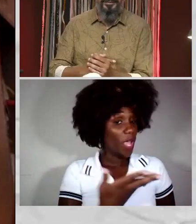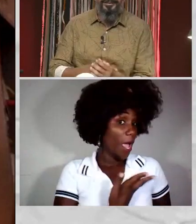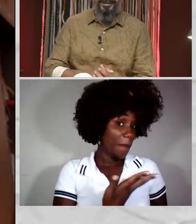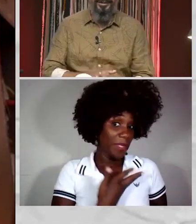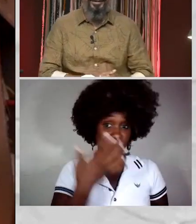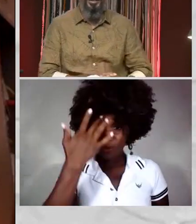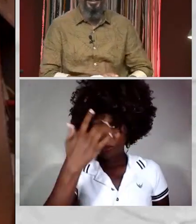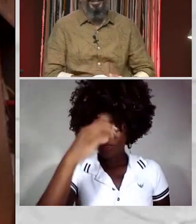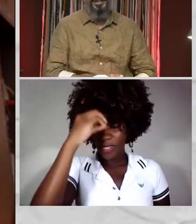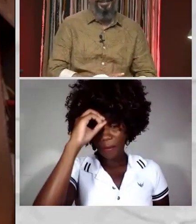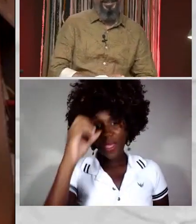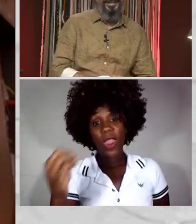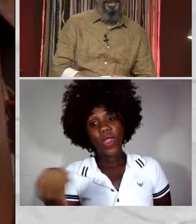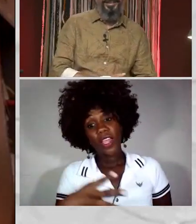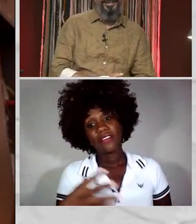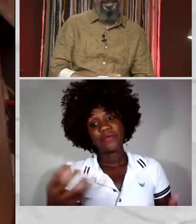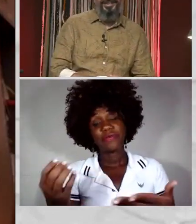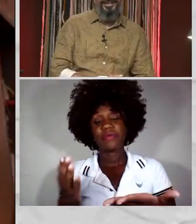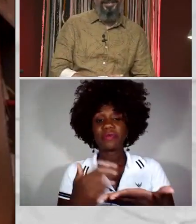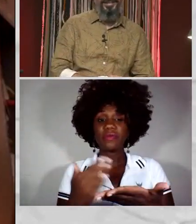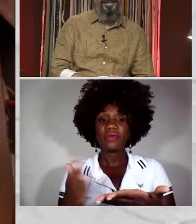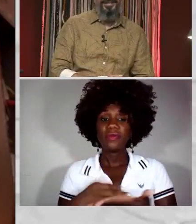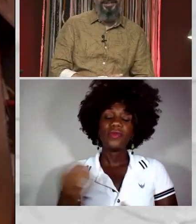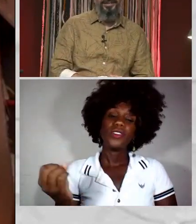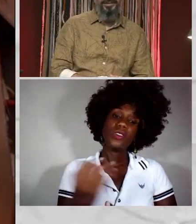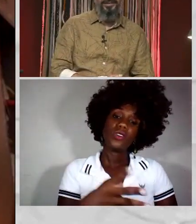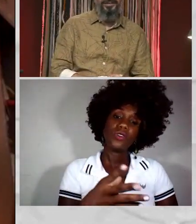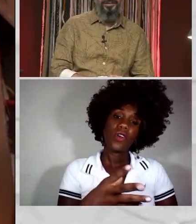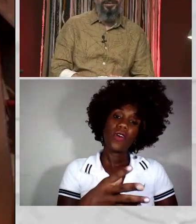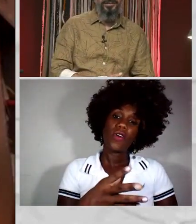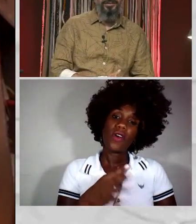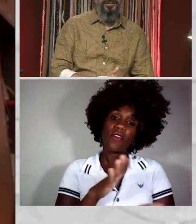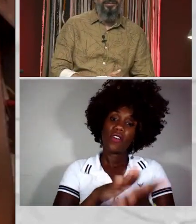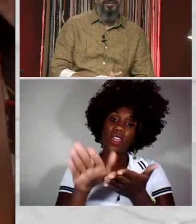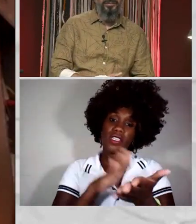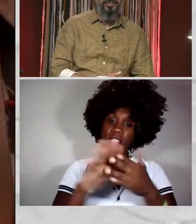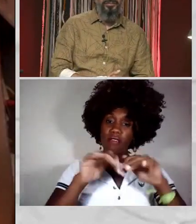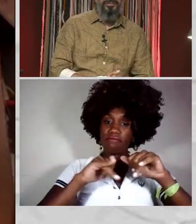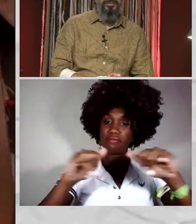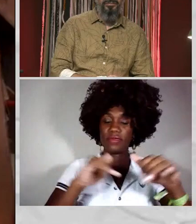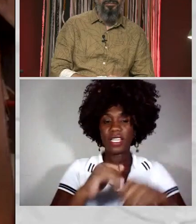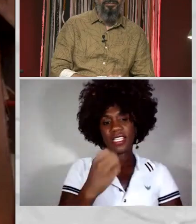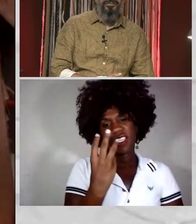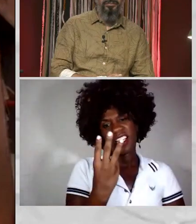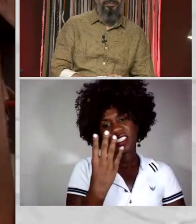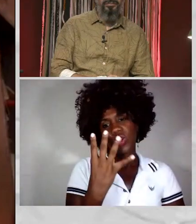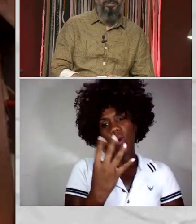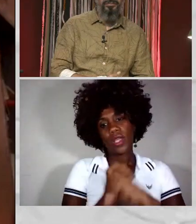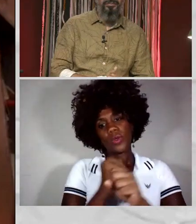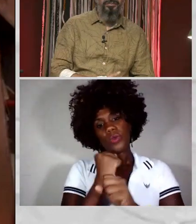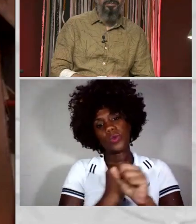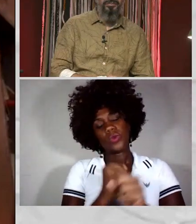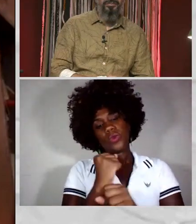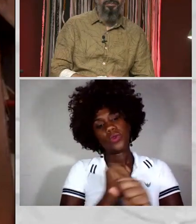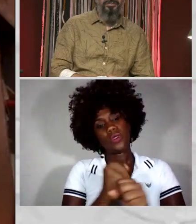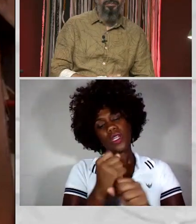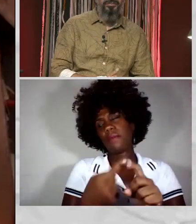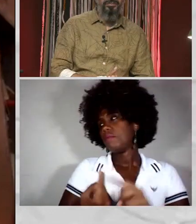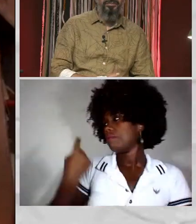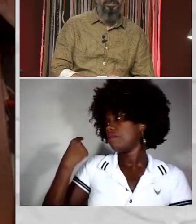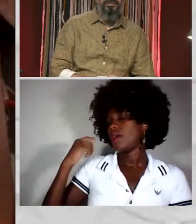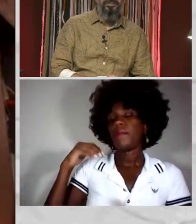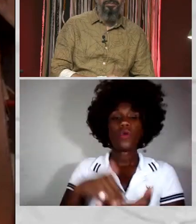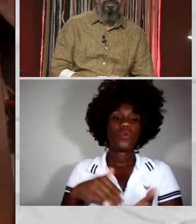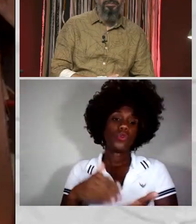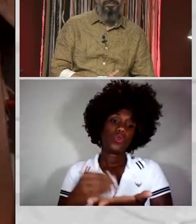sabendo, mas eu estou com um livro para lançar. E este ano eu lanço um livro, depois de 3 ou 4 anos aí, que eu lancei meu último